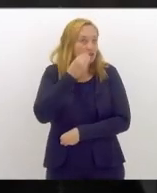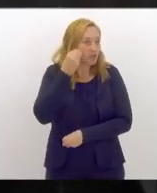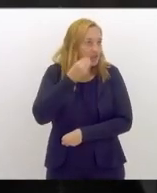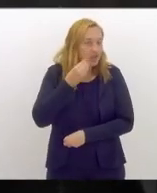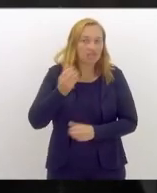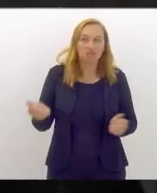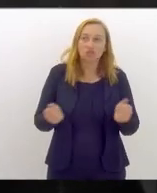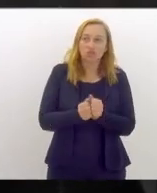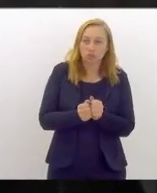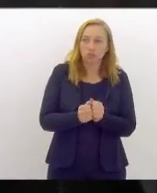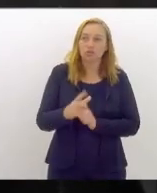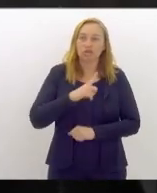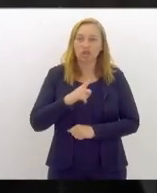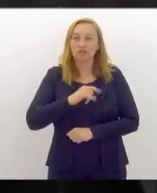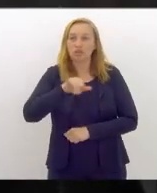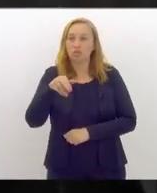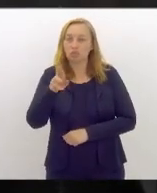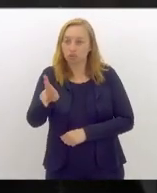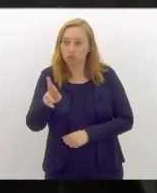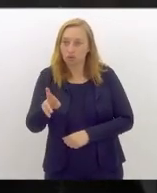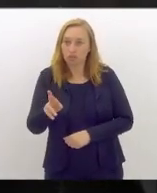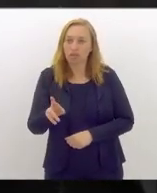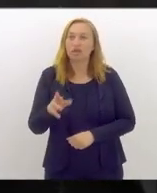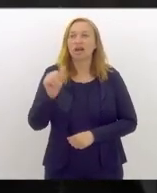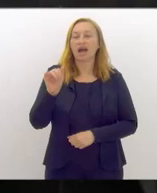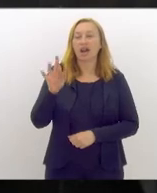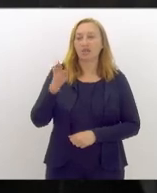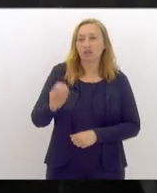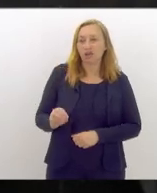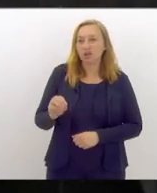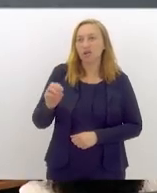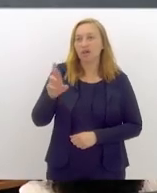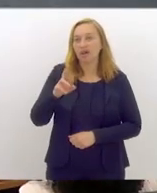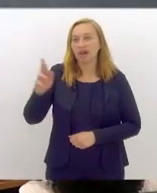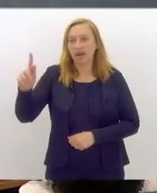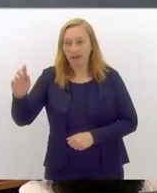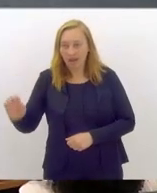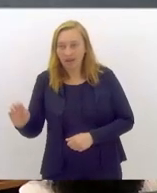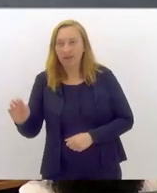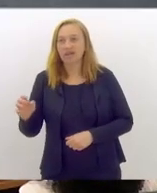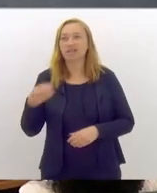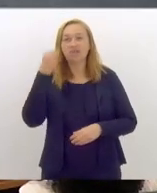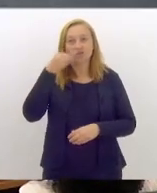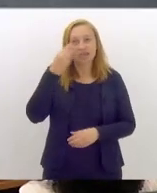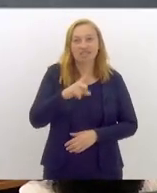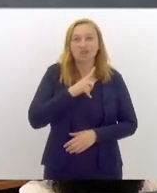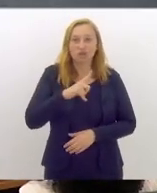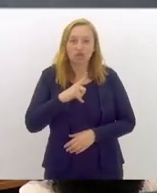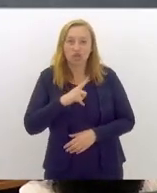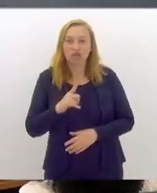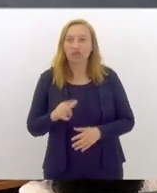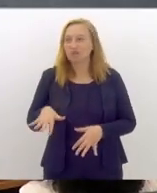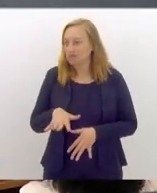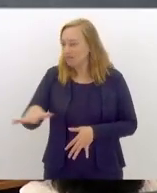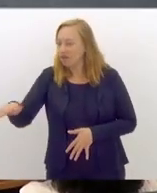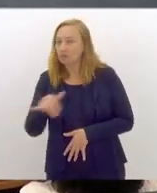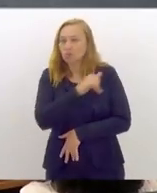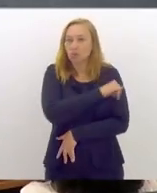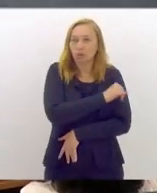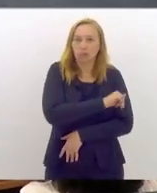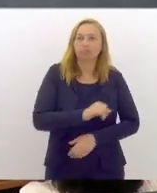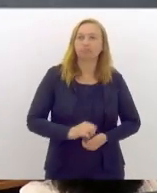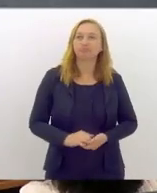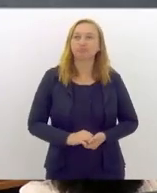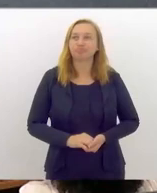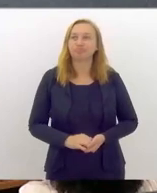que eu tive junto com o Júnior e com a frog o que essa experiência que eu tive nas comunidades do Rio